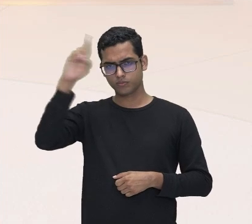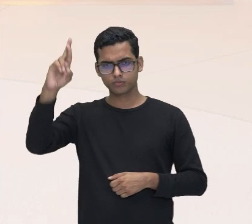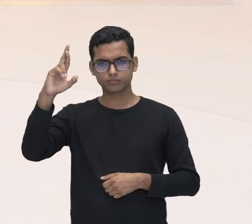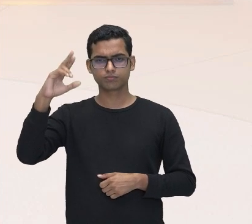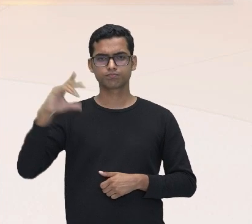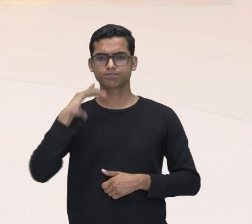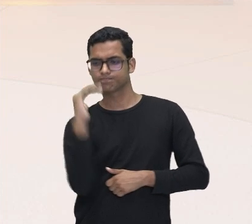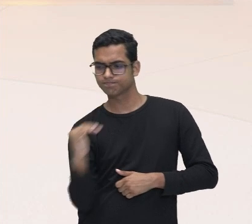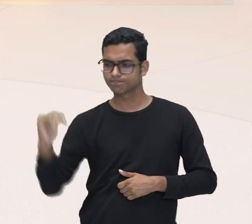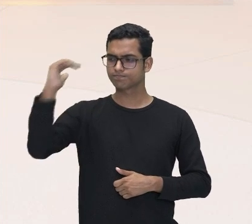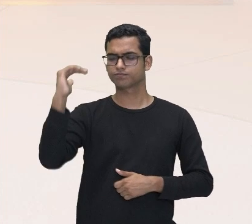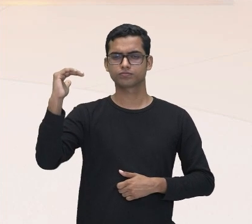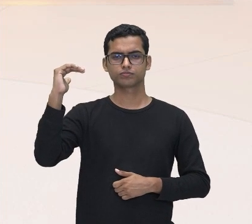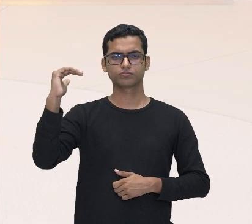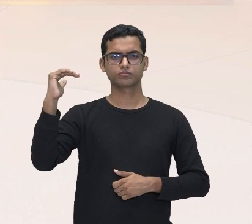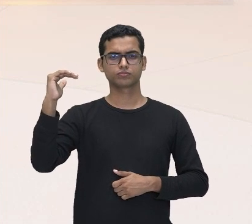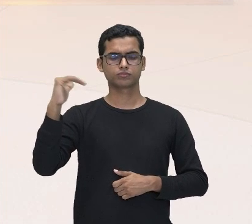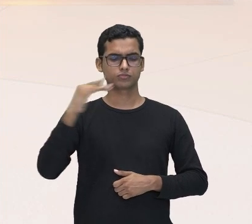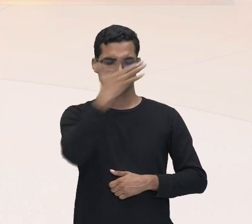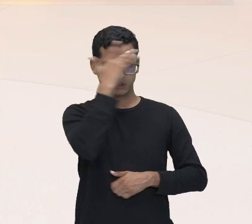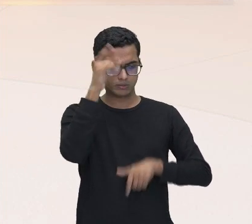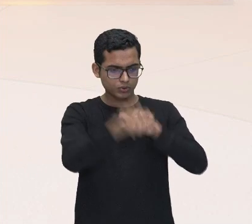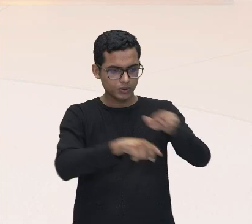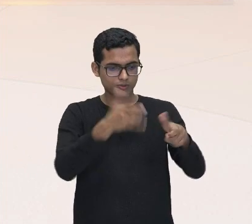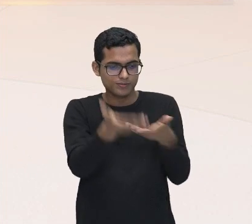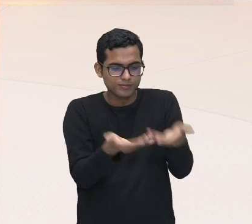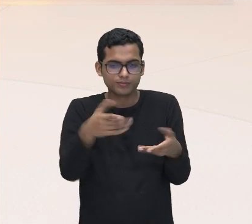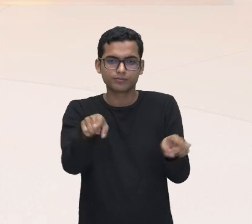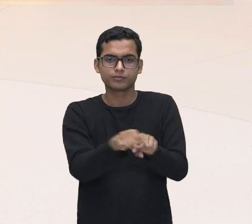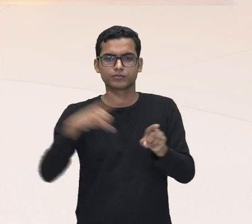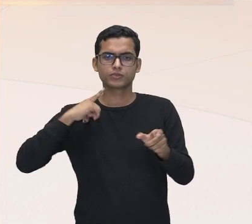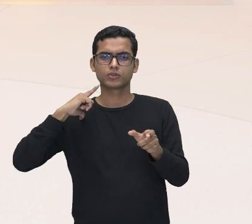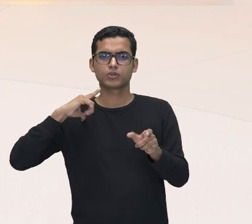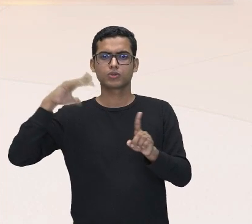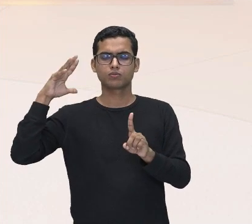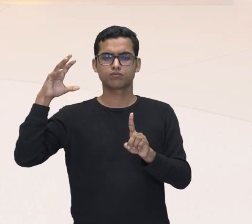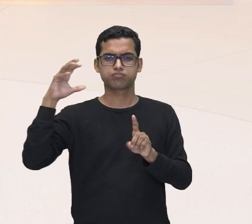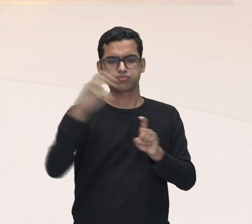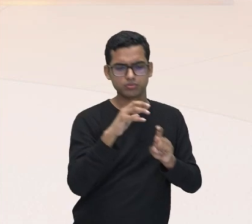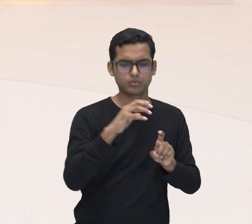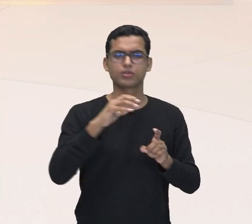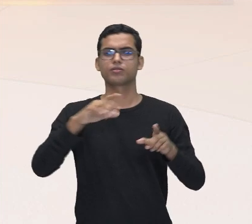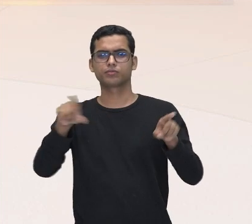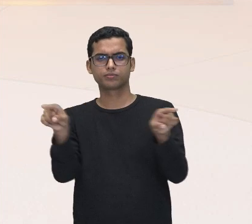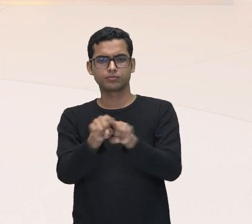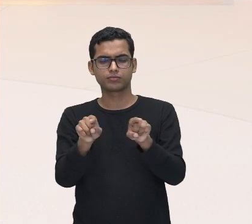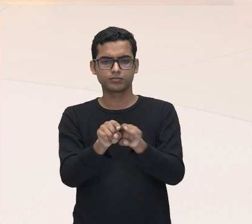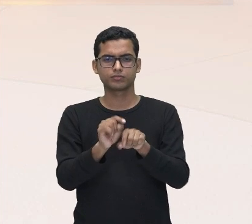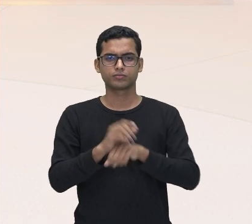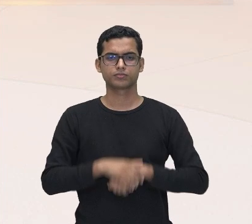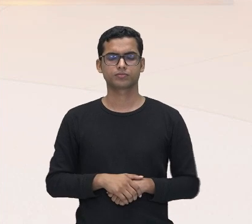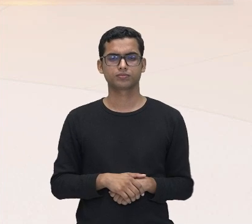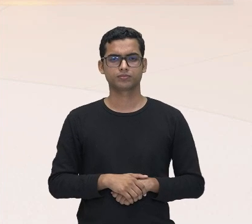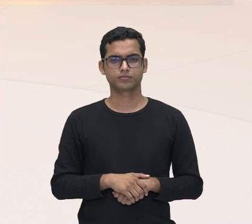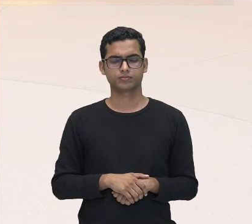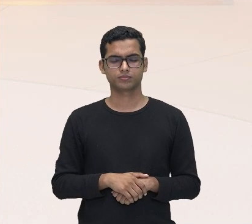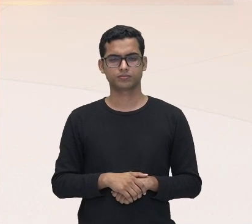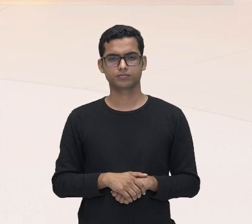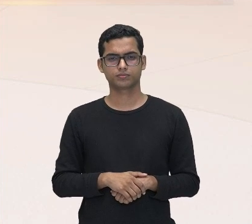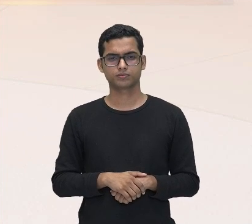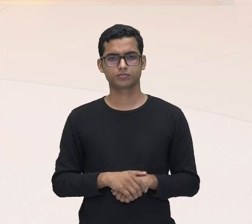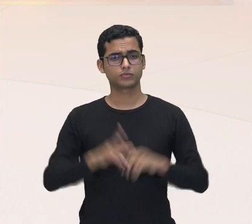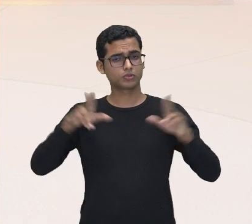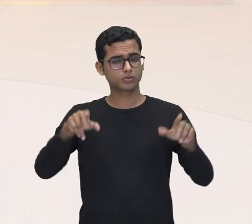para, muitas vezes, humilhar os seus trabalhadores, né? Isso acontece também na política, quando